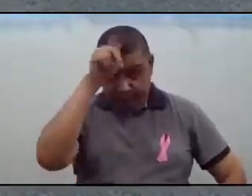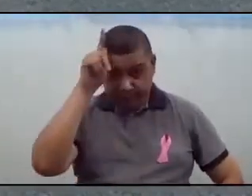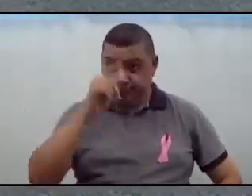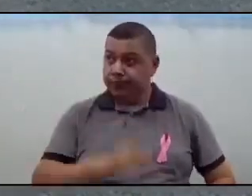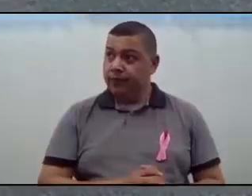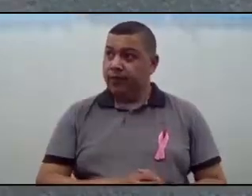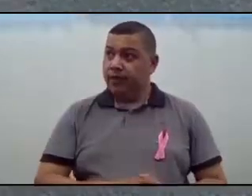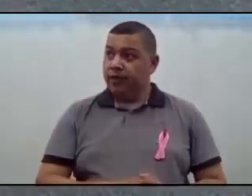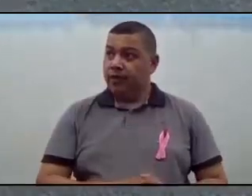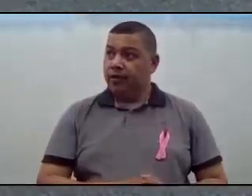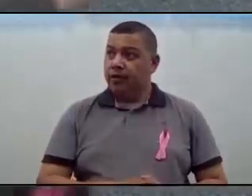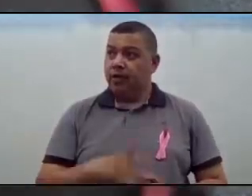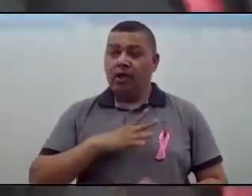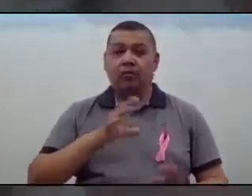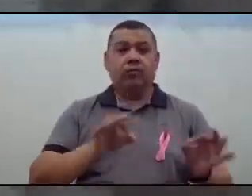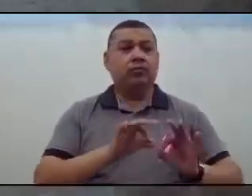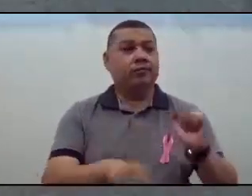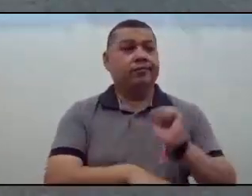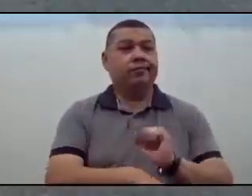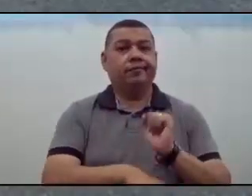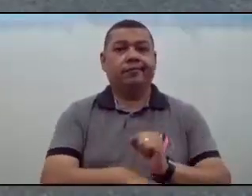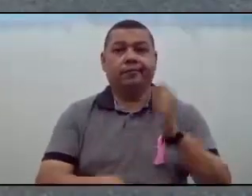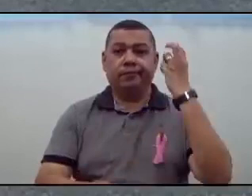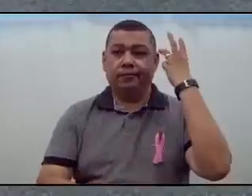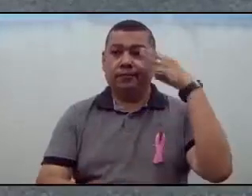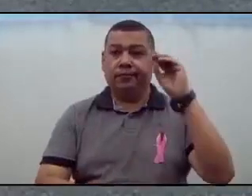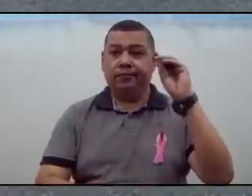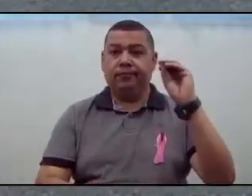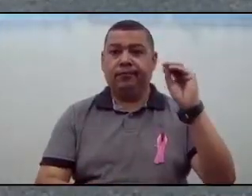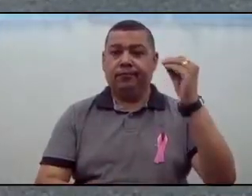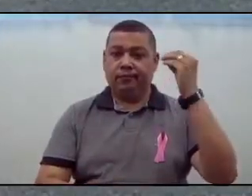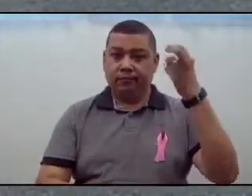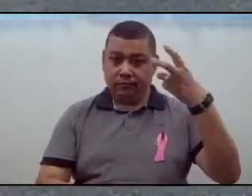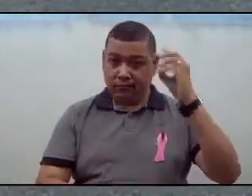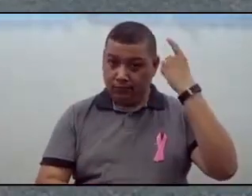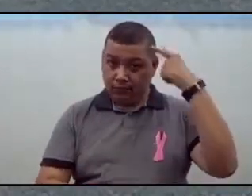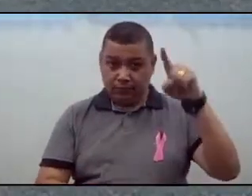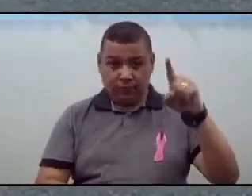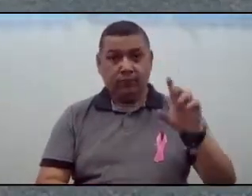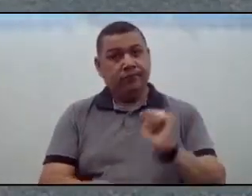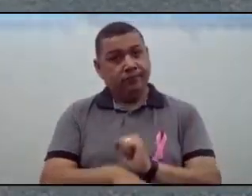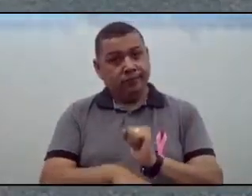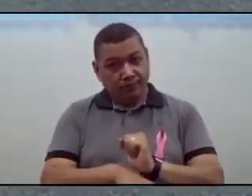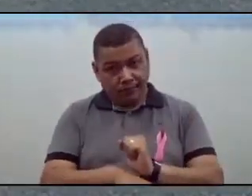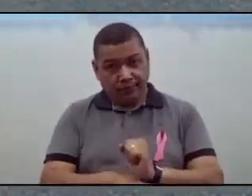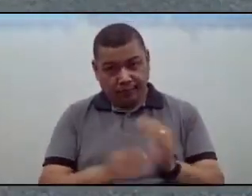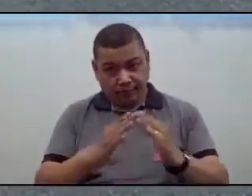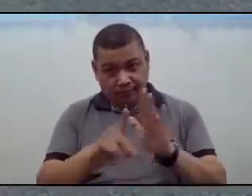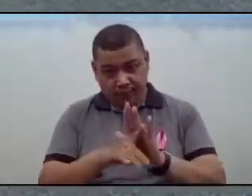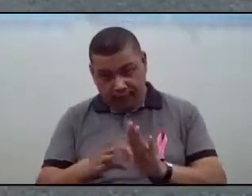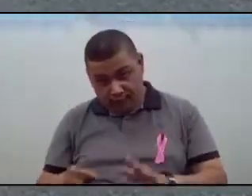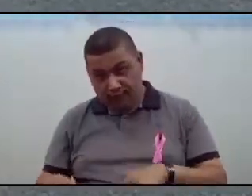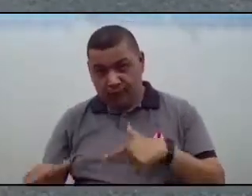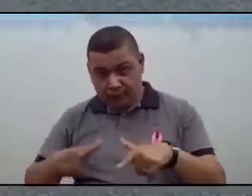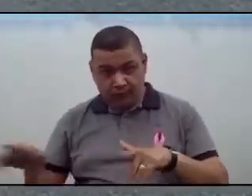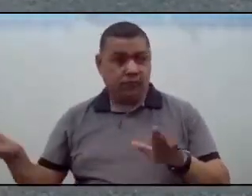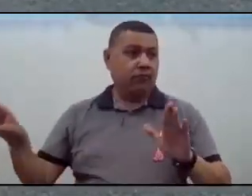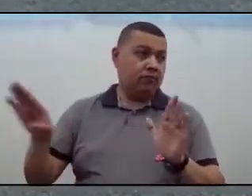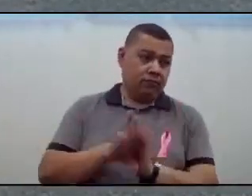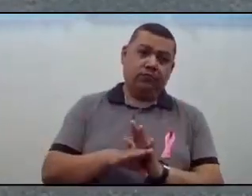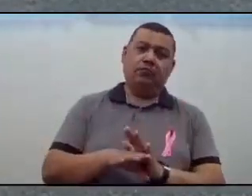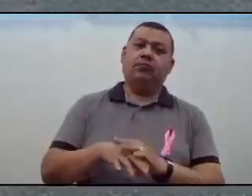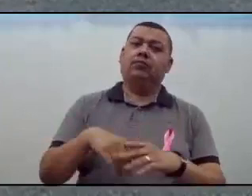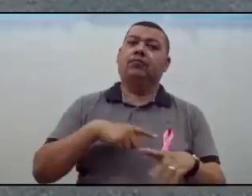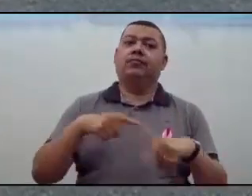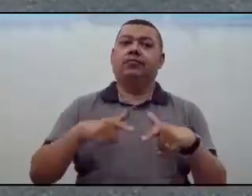ficava um projeto parado lá 30 dias, Minduim, esperando que a Casa de Leis voltasse a funcionar para dar seguimento, para que seja lido,